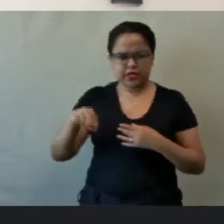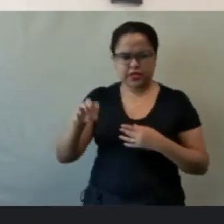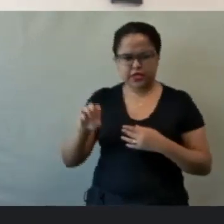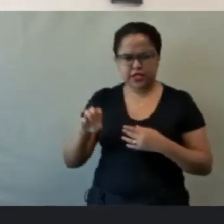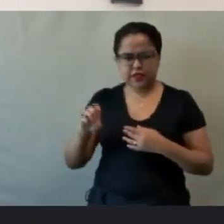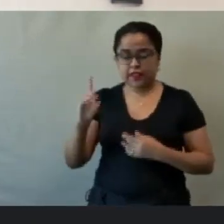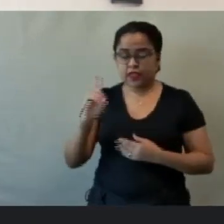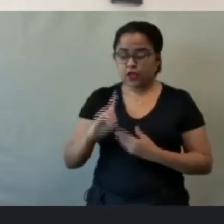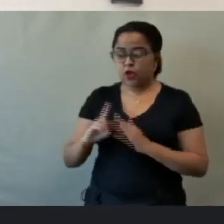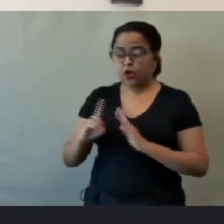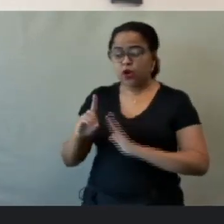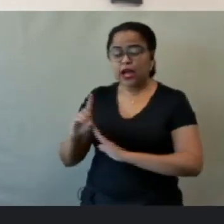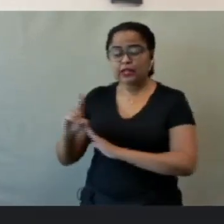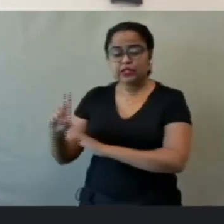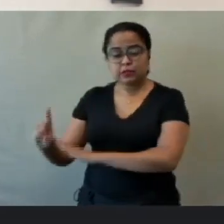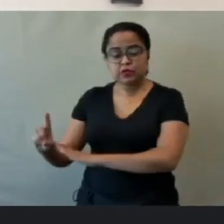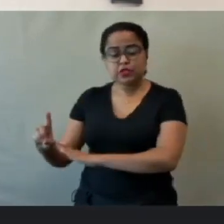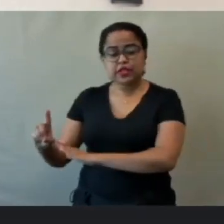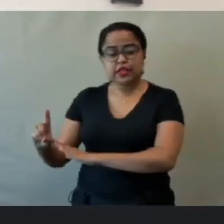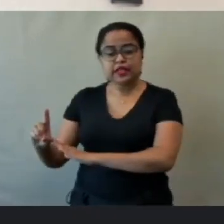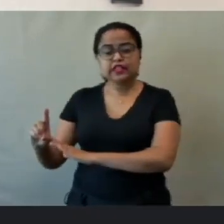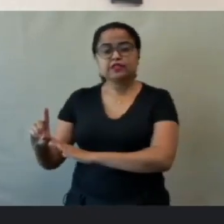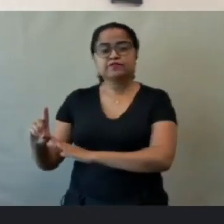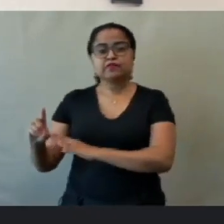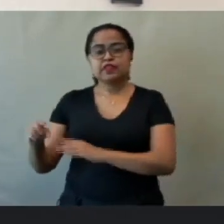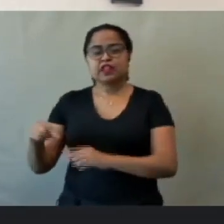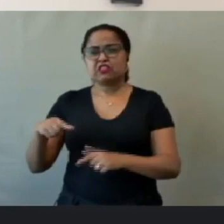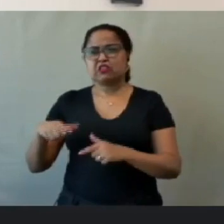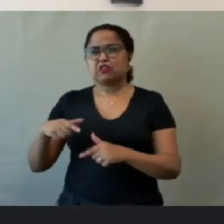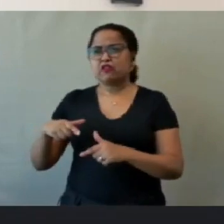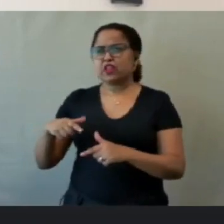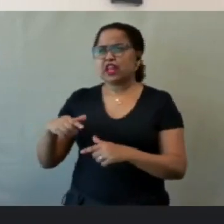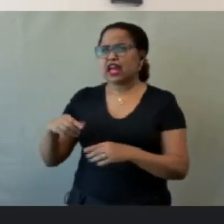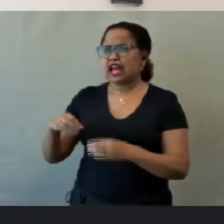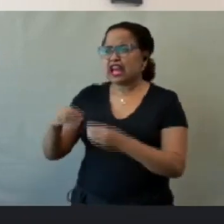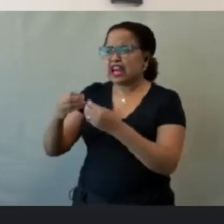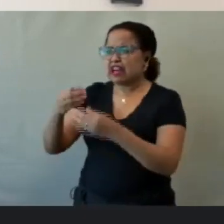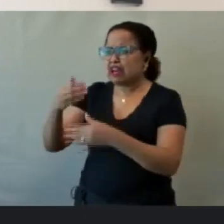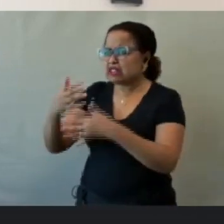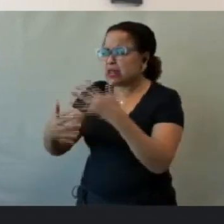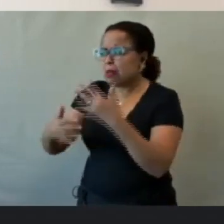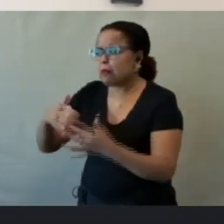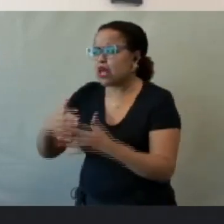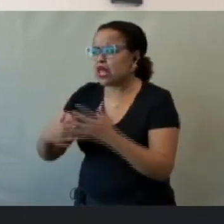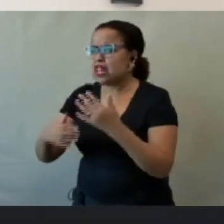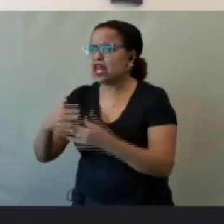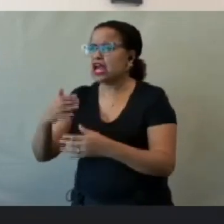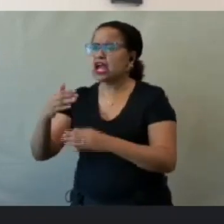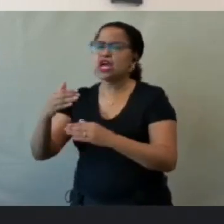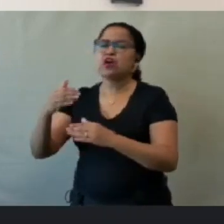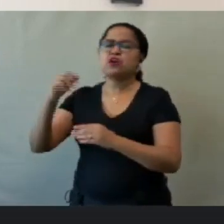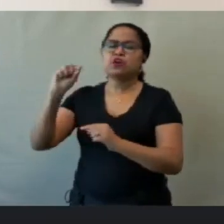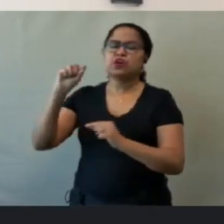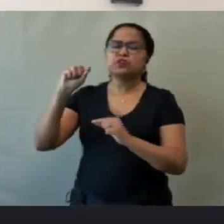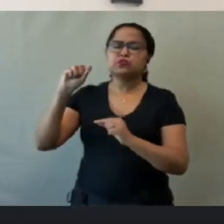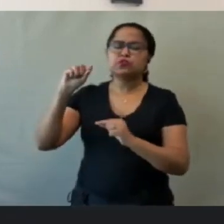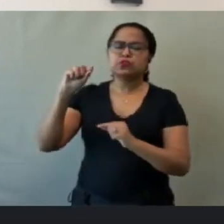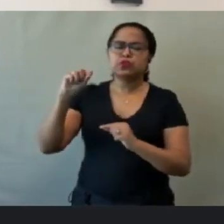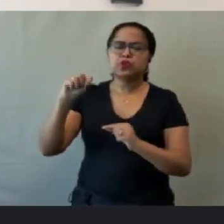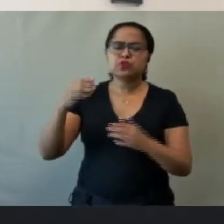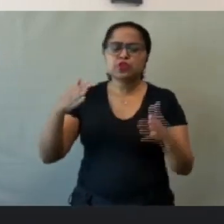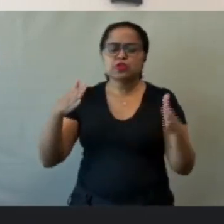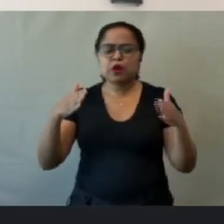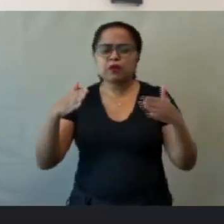um desserviço para a sociedade brasileira, no sentido de desconstruir aquilo que a gente aponta como uma necessidade